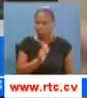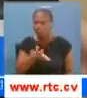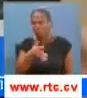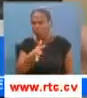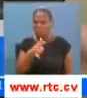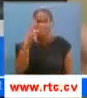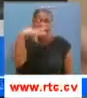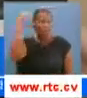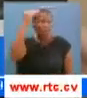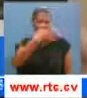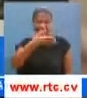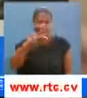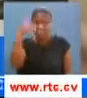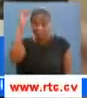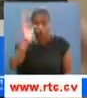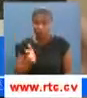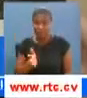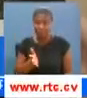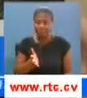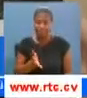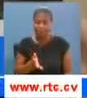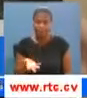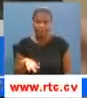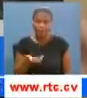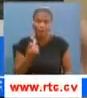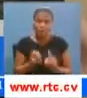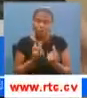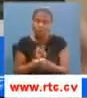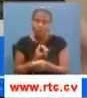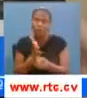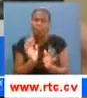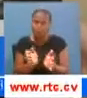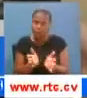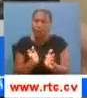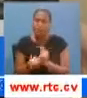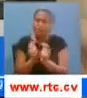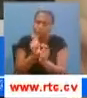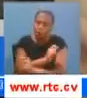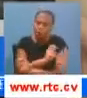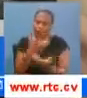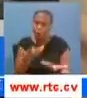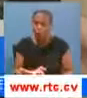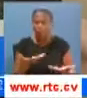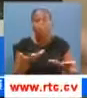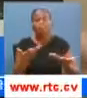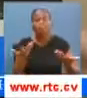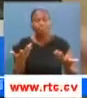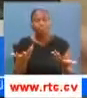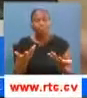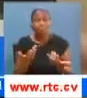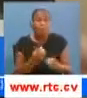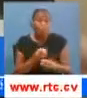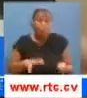quase idade adulta, não é? 17 anos. Há alguns aspectos que devem ser atualizados, não é? Portanto, o